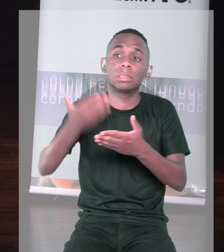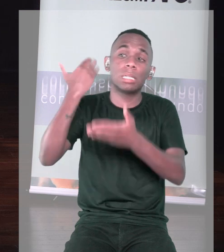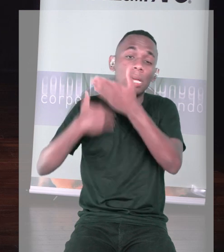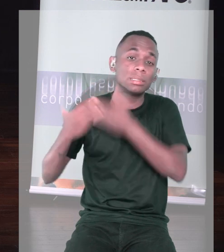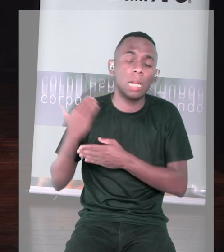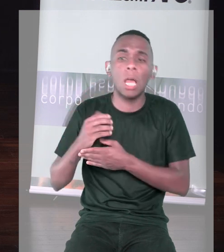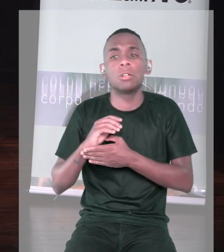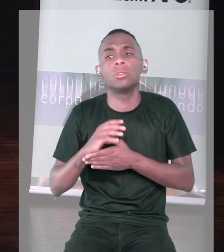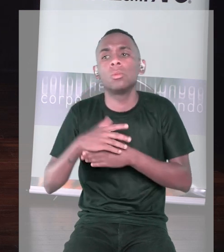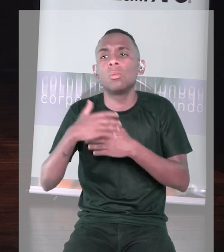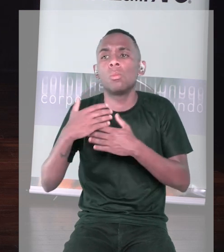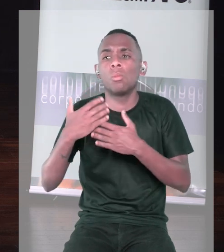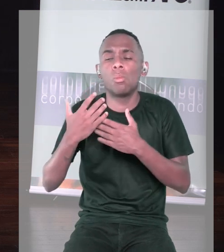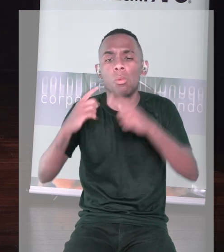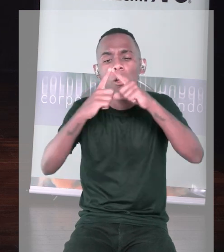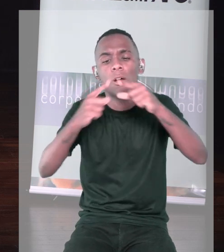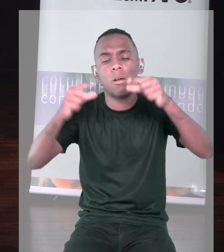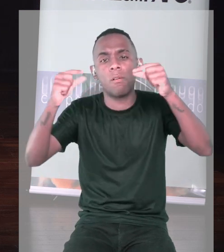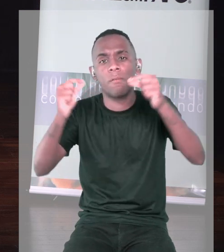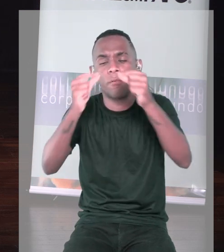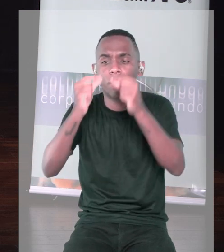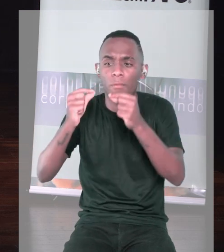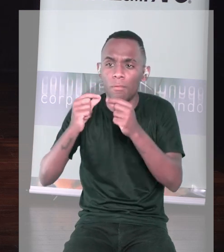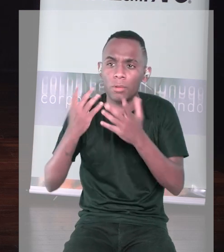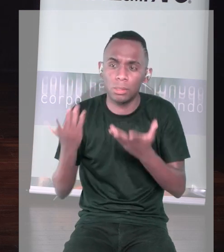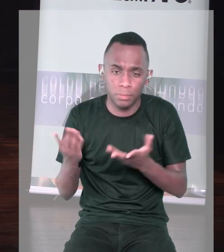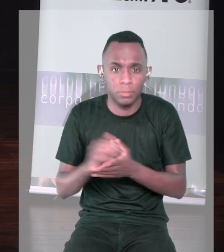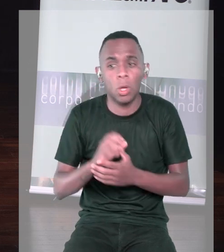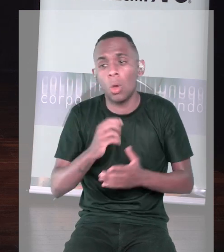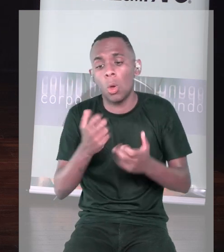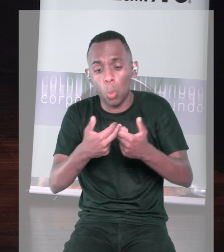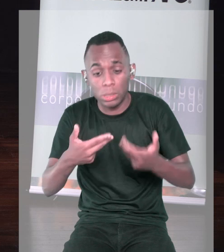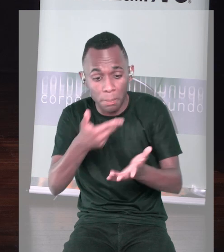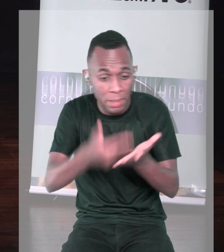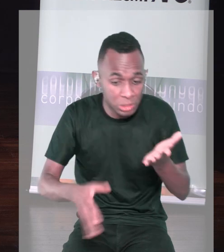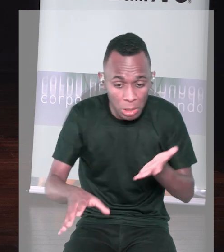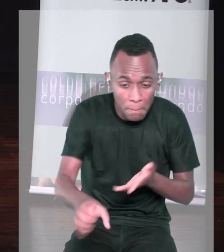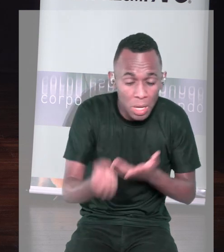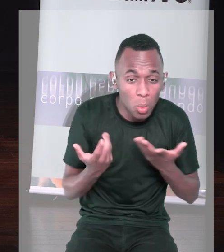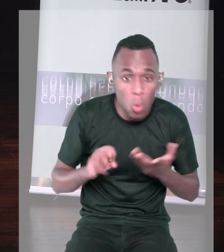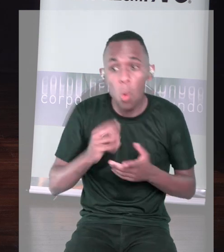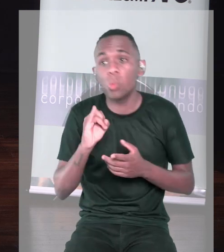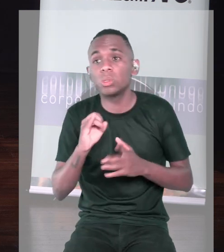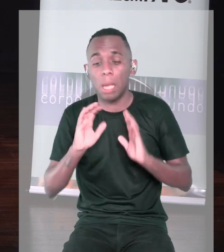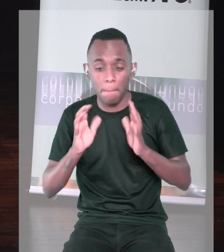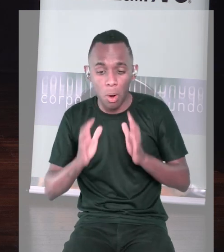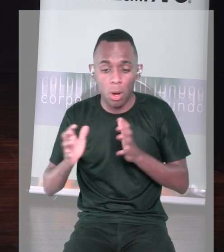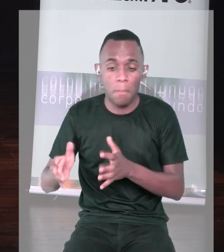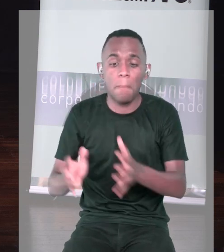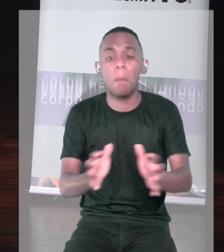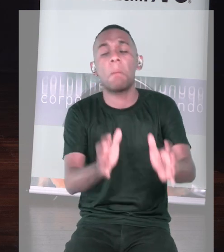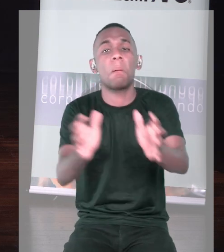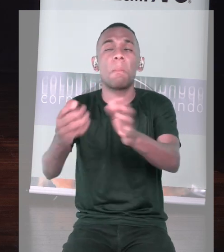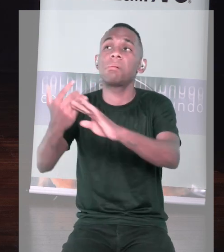ou terça-feira passada, uma certa folhinha voou de um ombro ao outro. Algo foi perdido e recolhido. Quem sabe se não foi